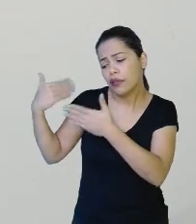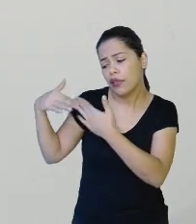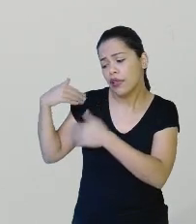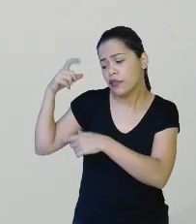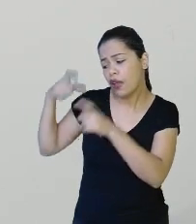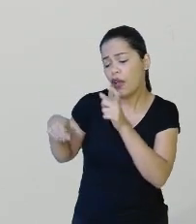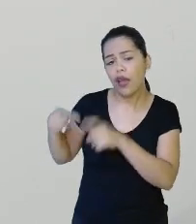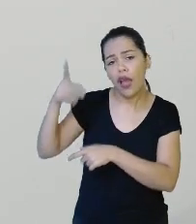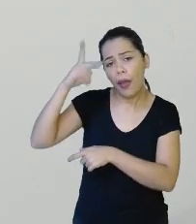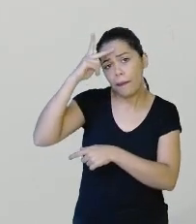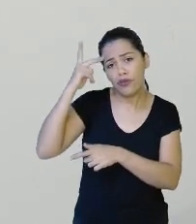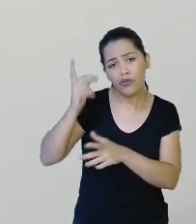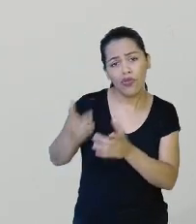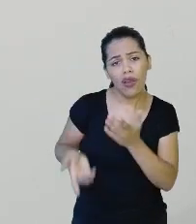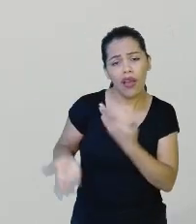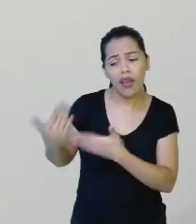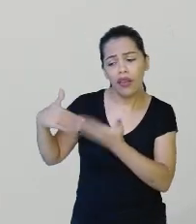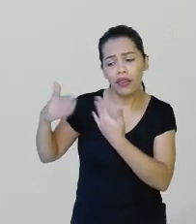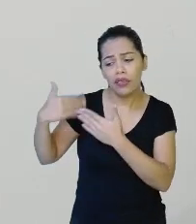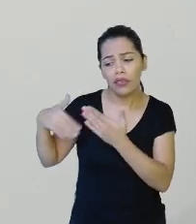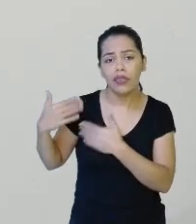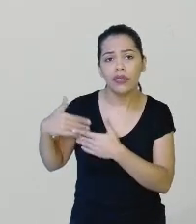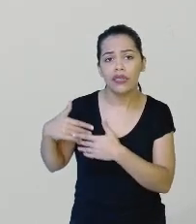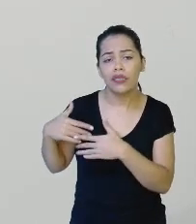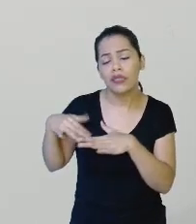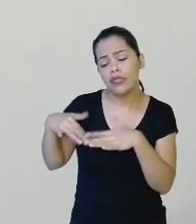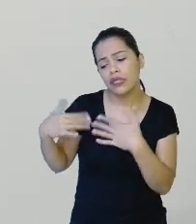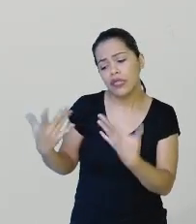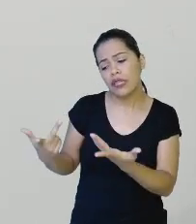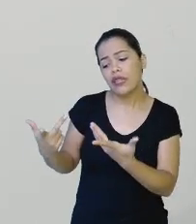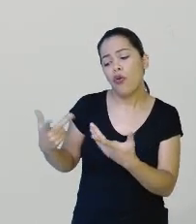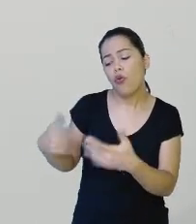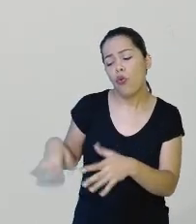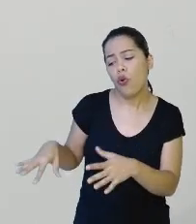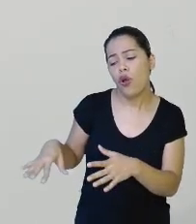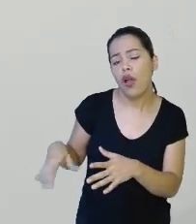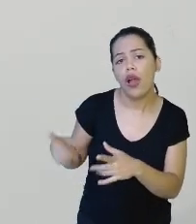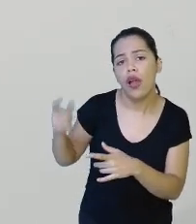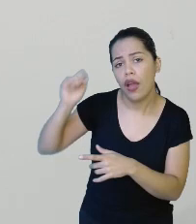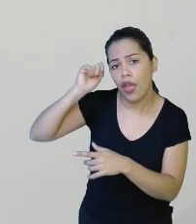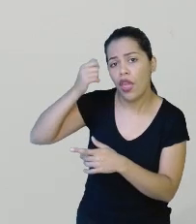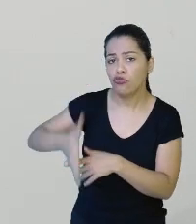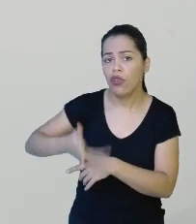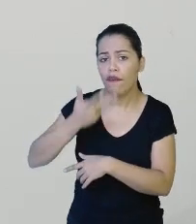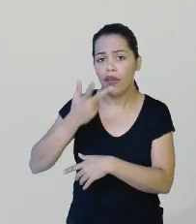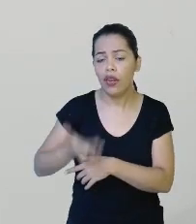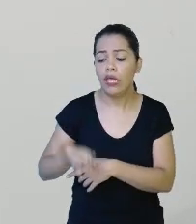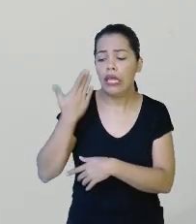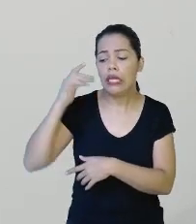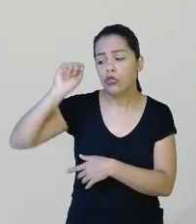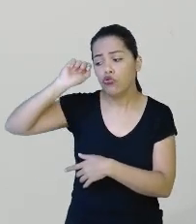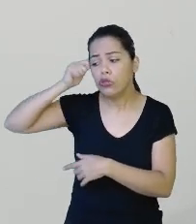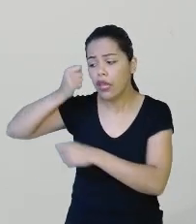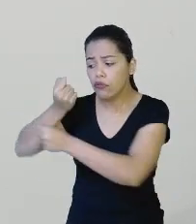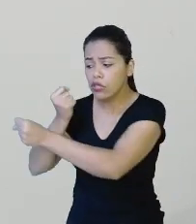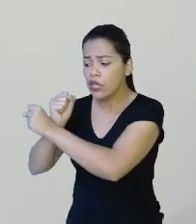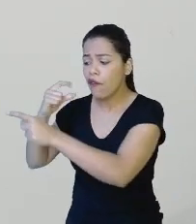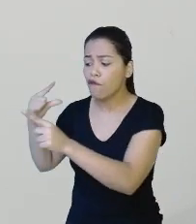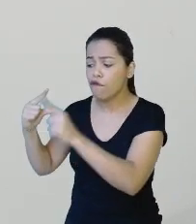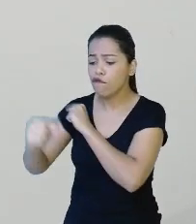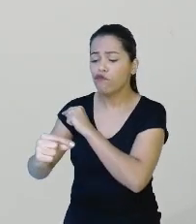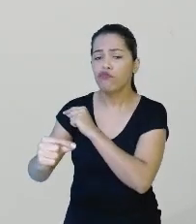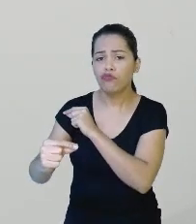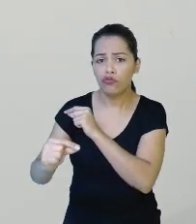aula, os negros escravizados fugiam e procuravam lugares distantes para formar ali a